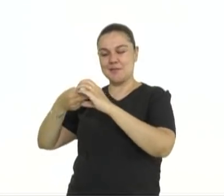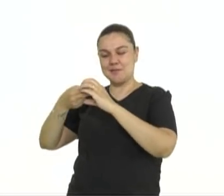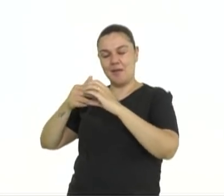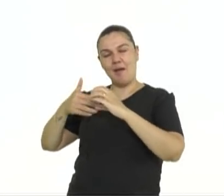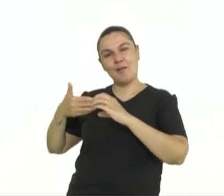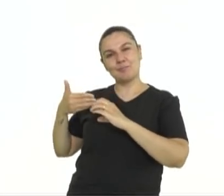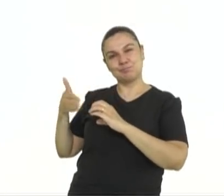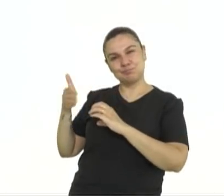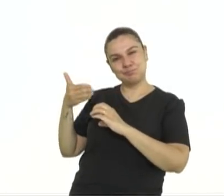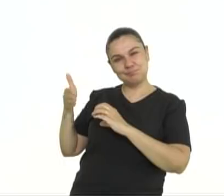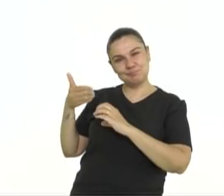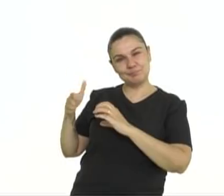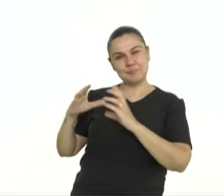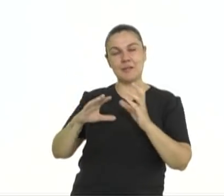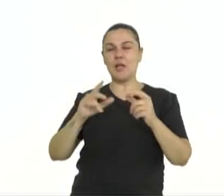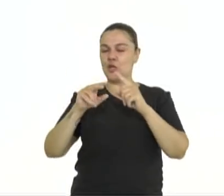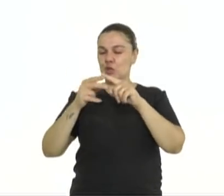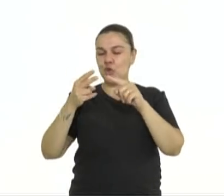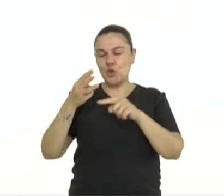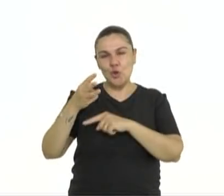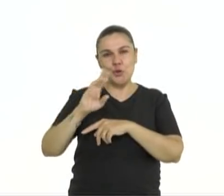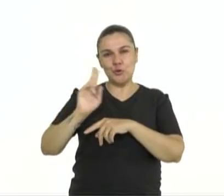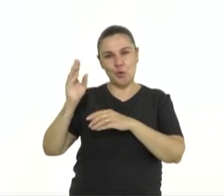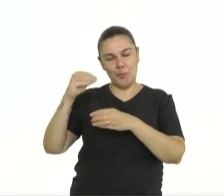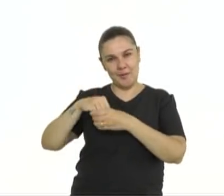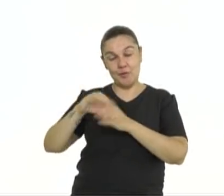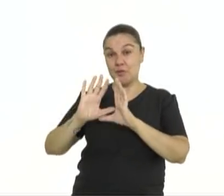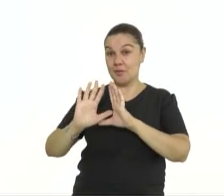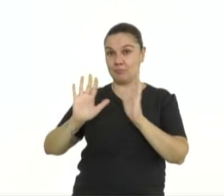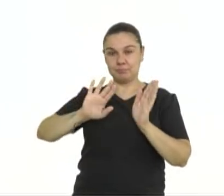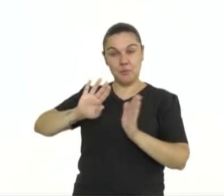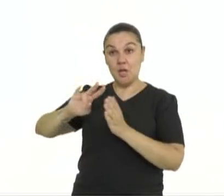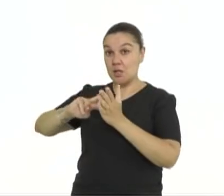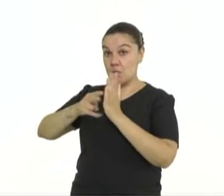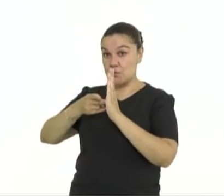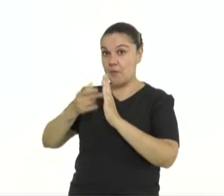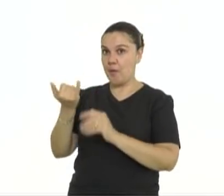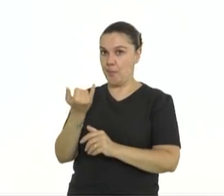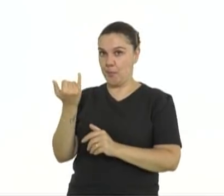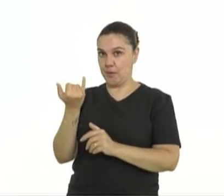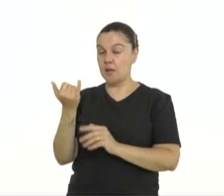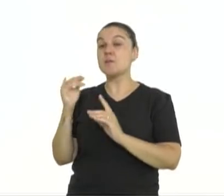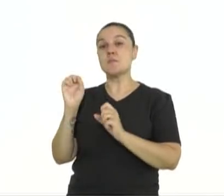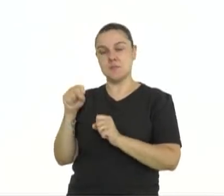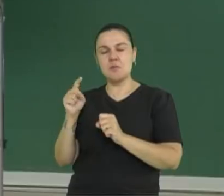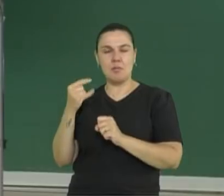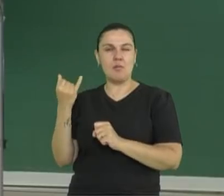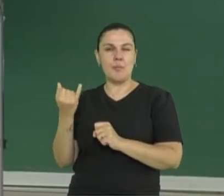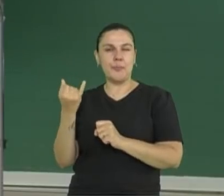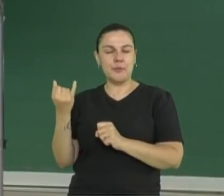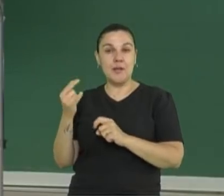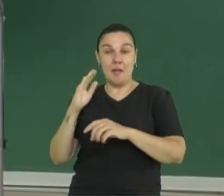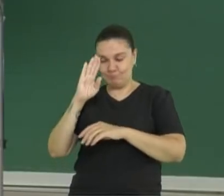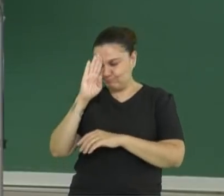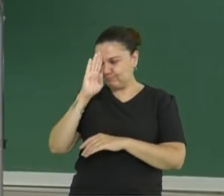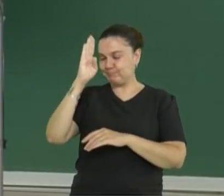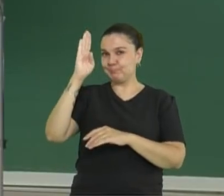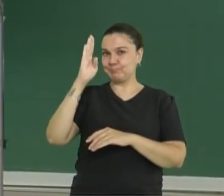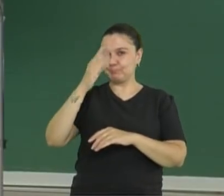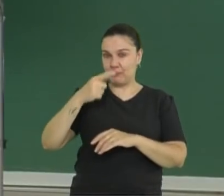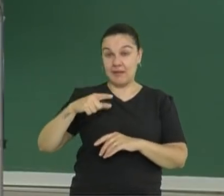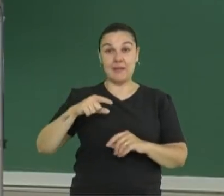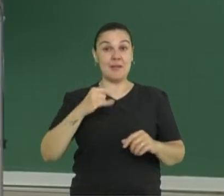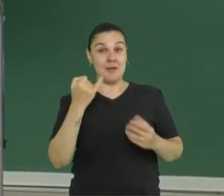da membrana, das organelas. Não significa que elas não são importantes, pelo contrário, são fundamentais